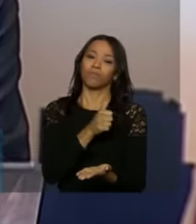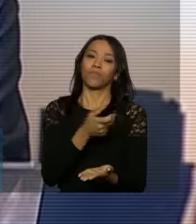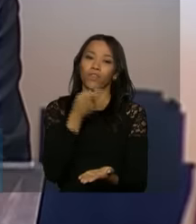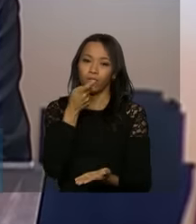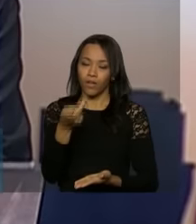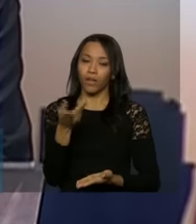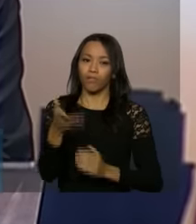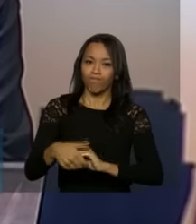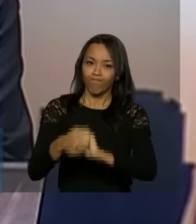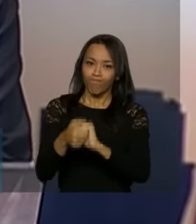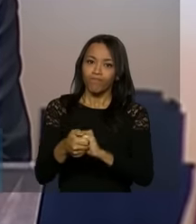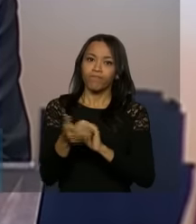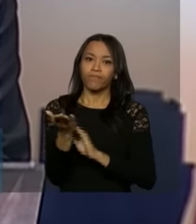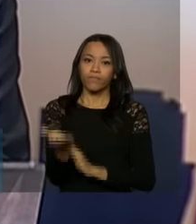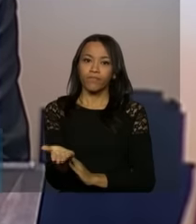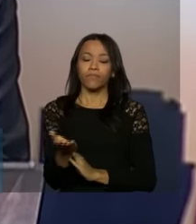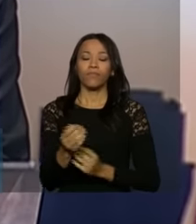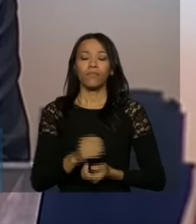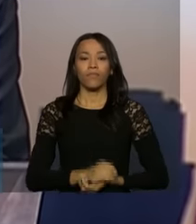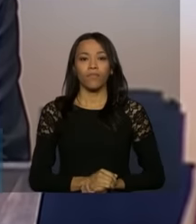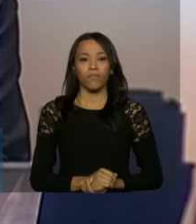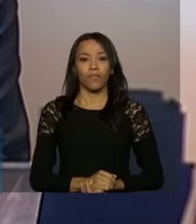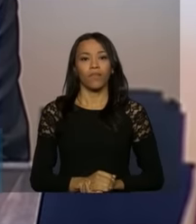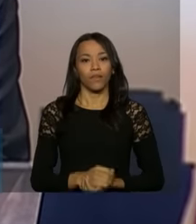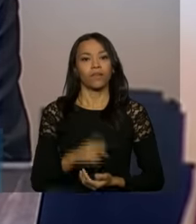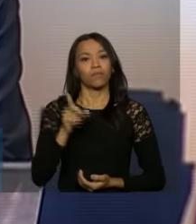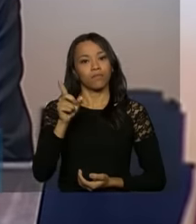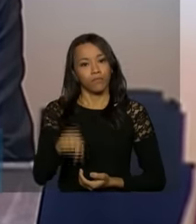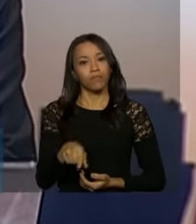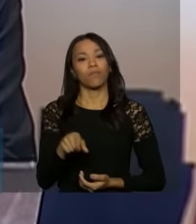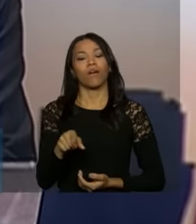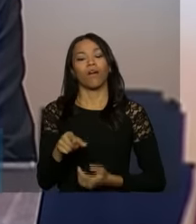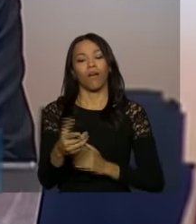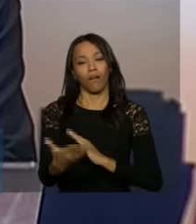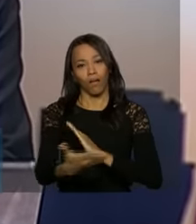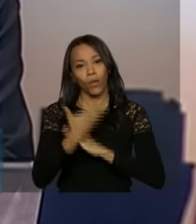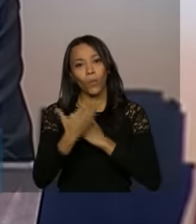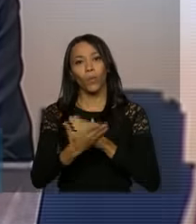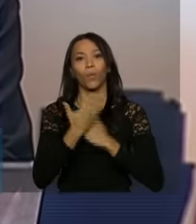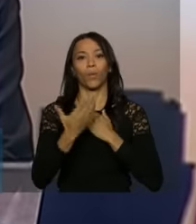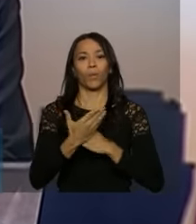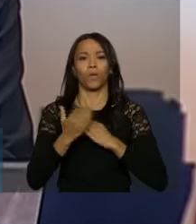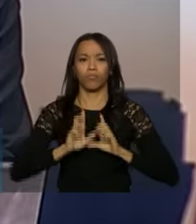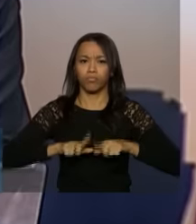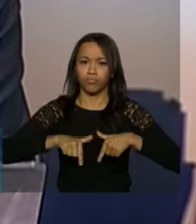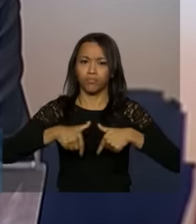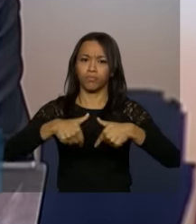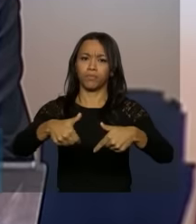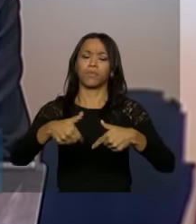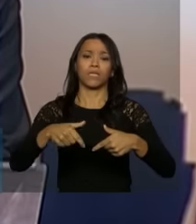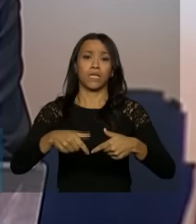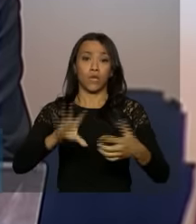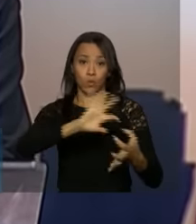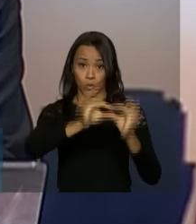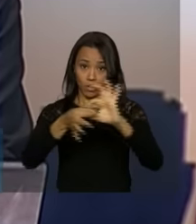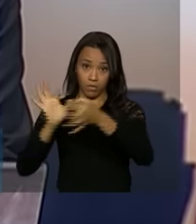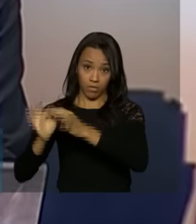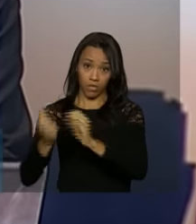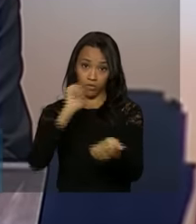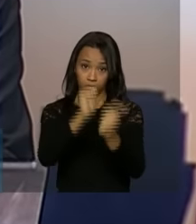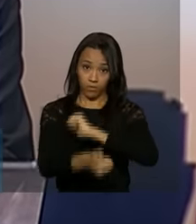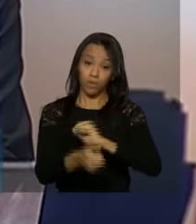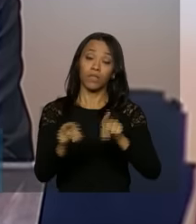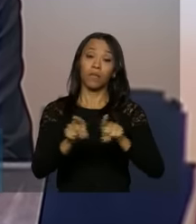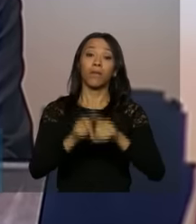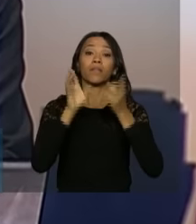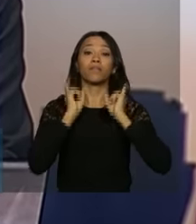mencionou, que está dando a nossa contribuição para fazer das Olimpíadas e das Paralimpíadas